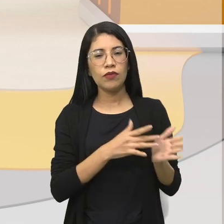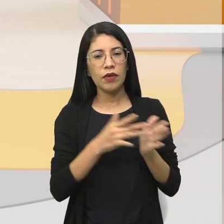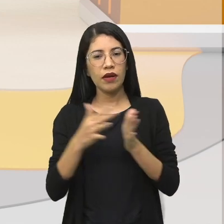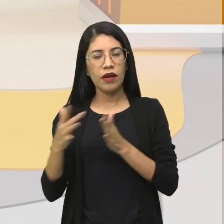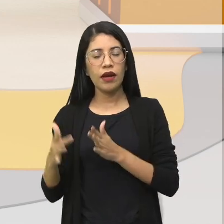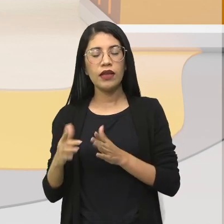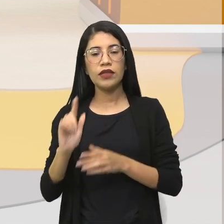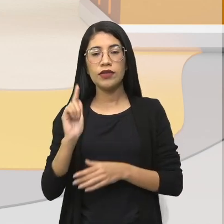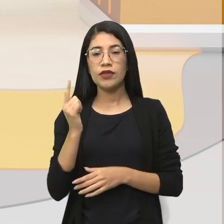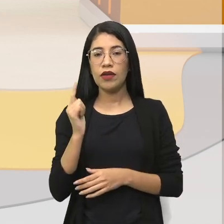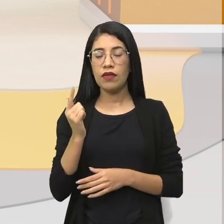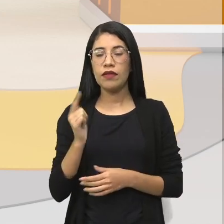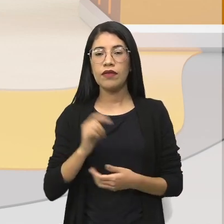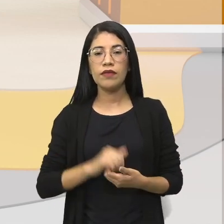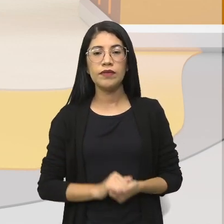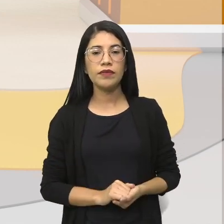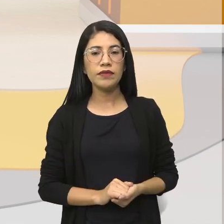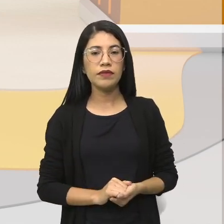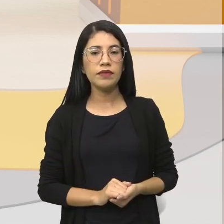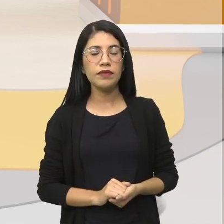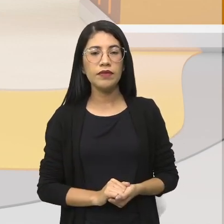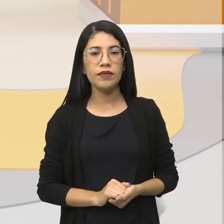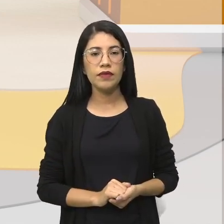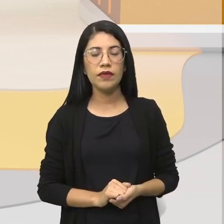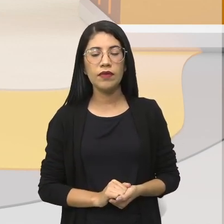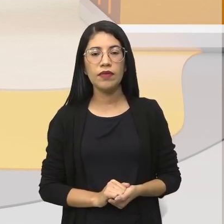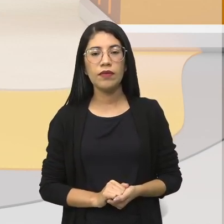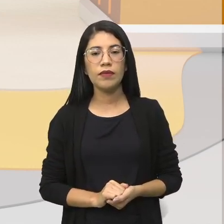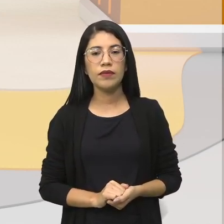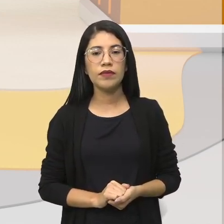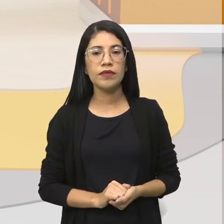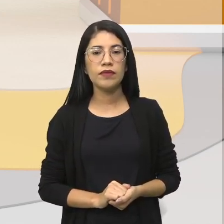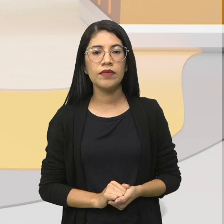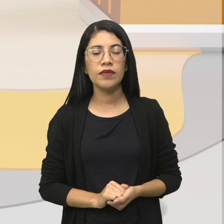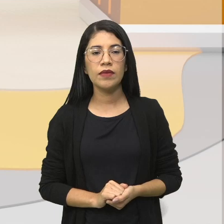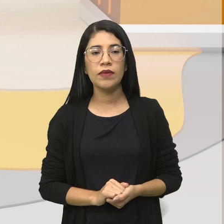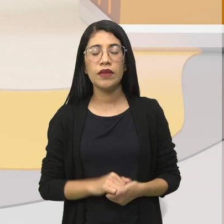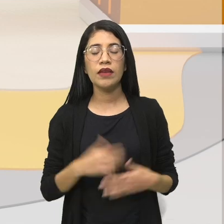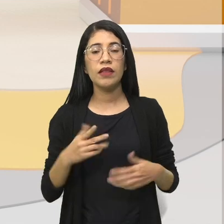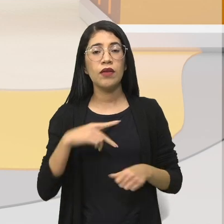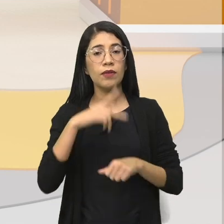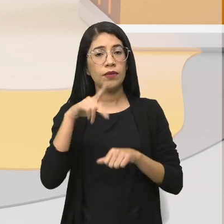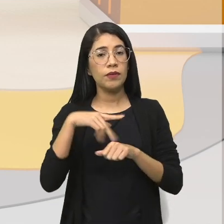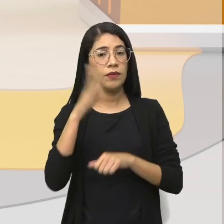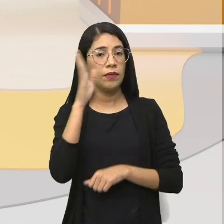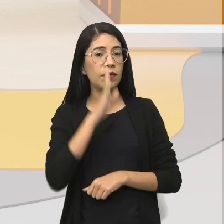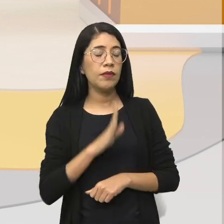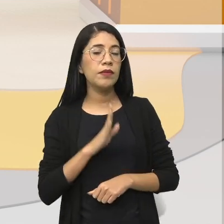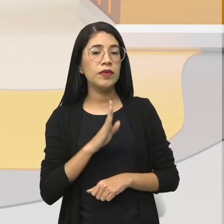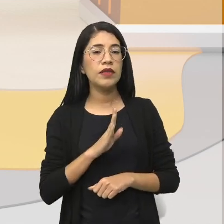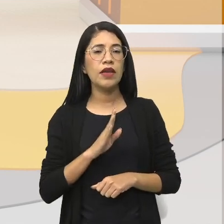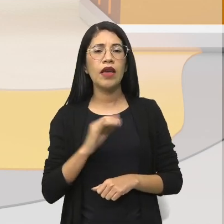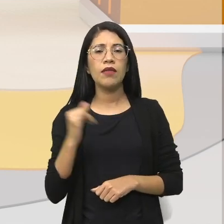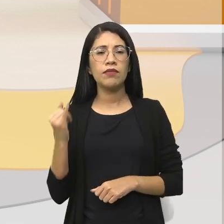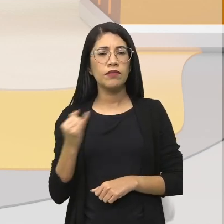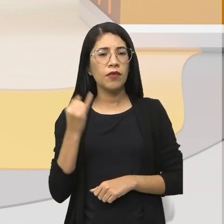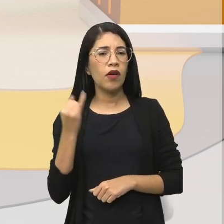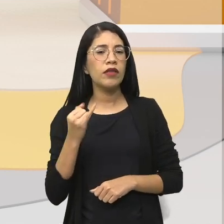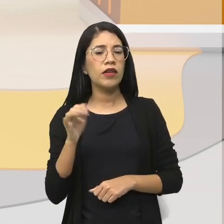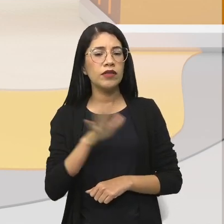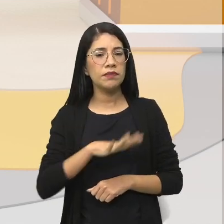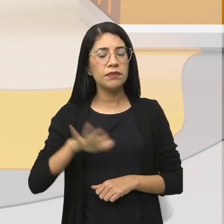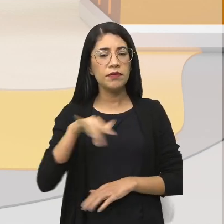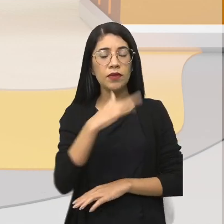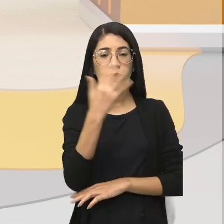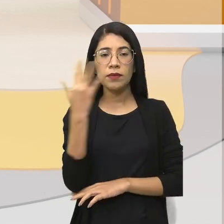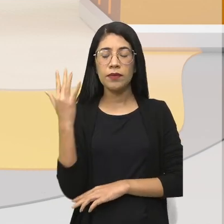de geografia aí que nós vimos na unidade 4. Então, o nosso país, né, ele é realmente uma potência